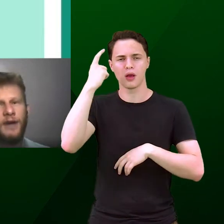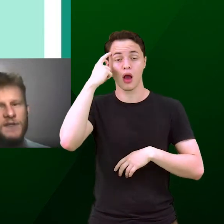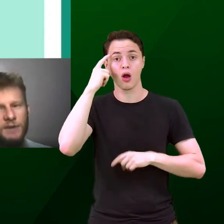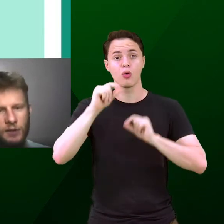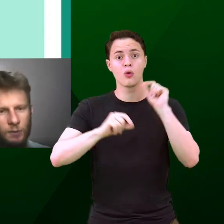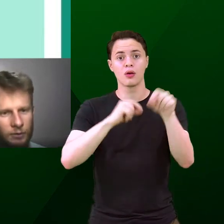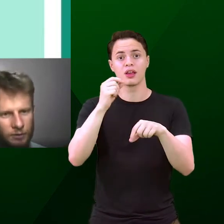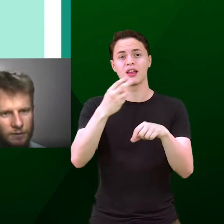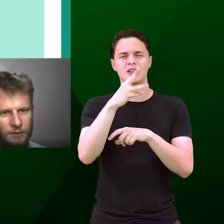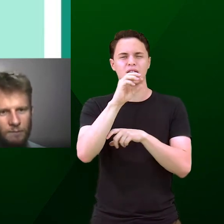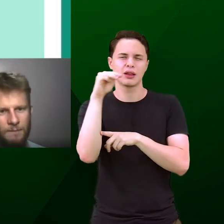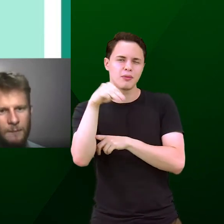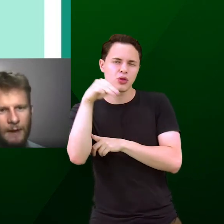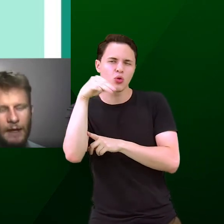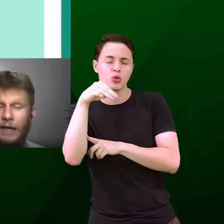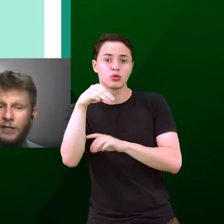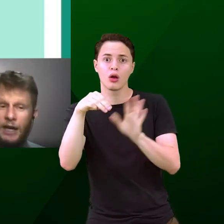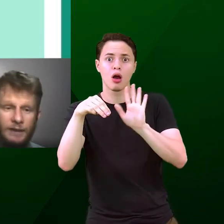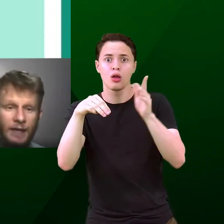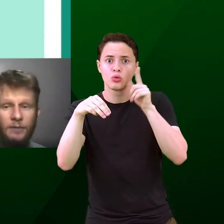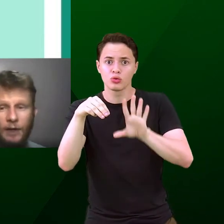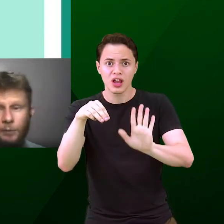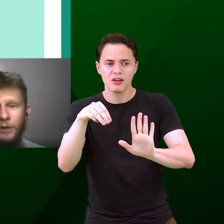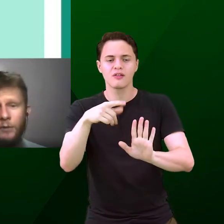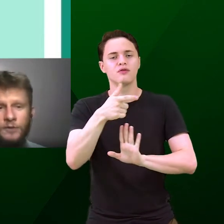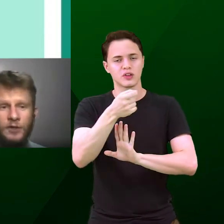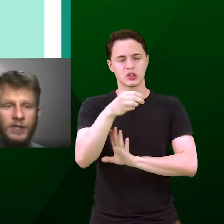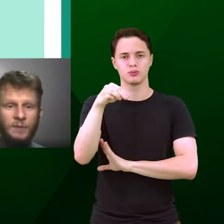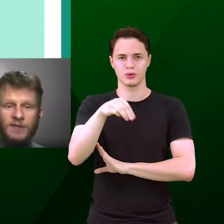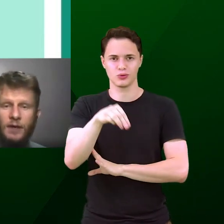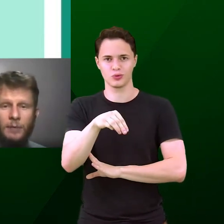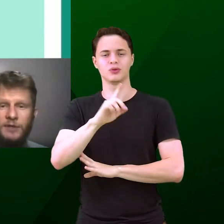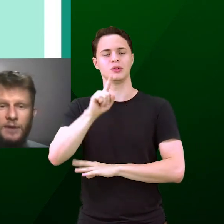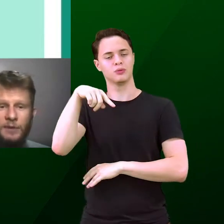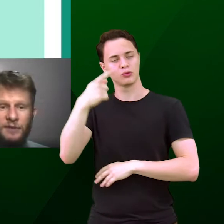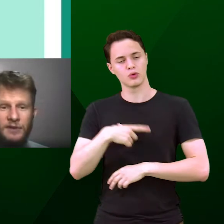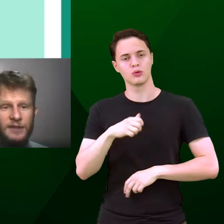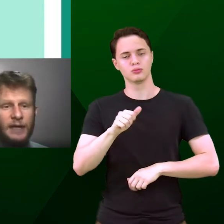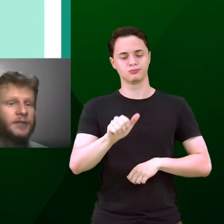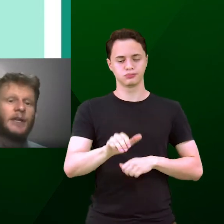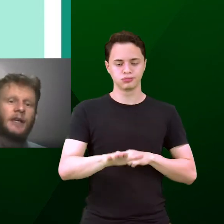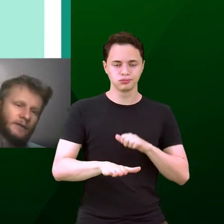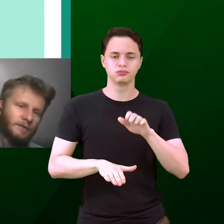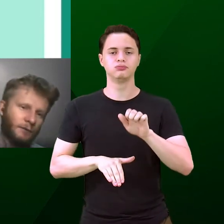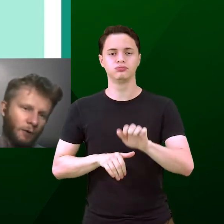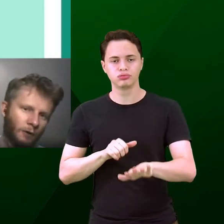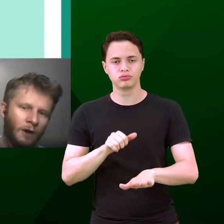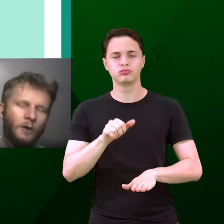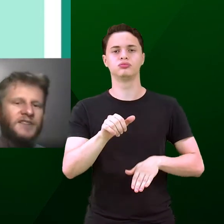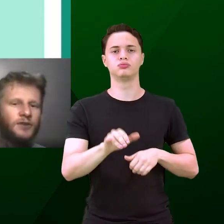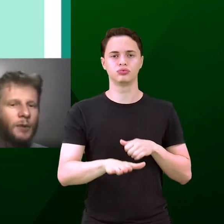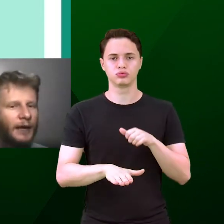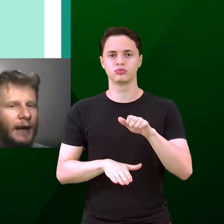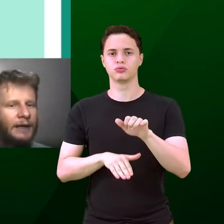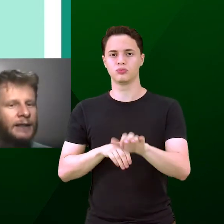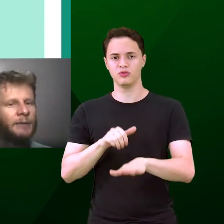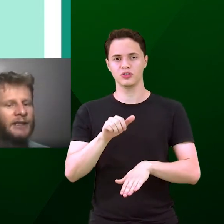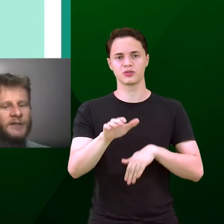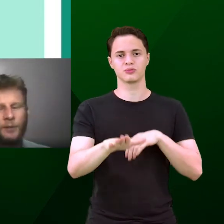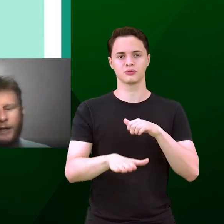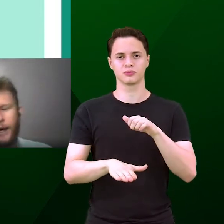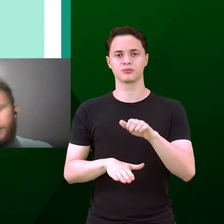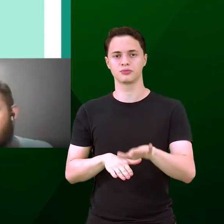né? Precisa trabalhar, o trabalho exige muita prática, muito recurso físico, né, cardiovascular,